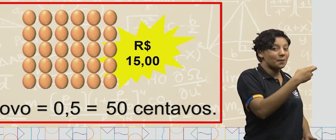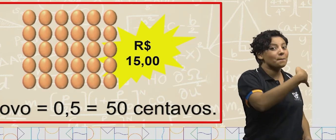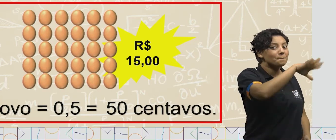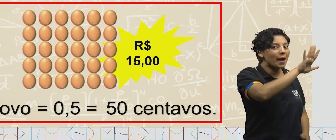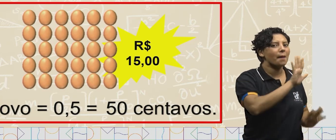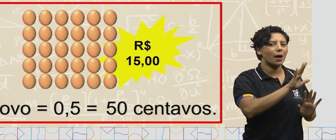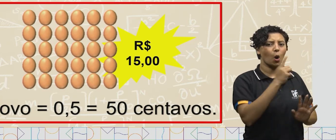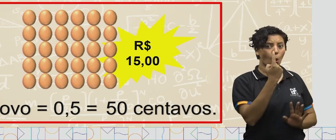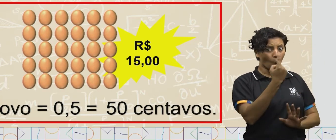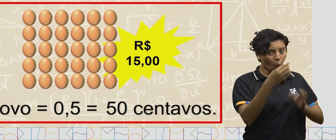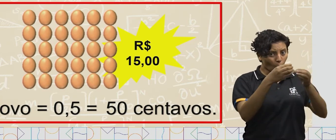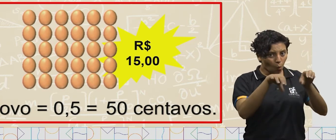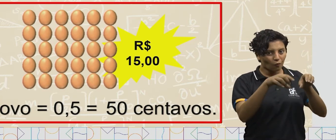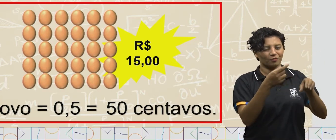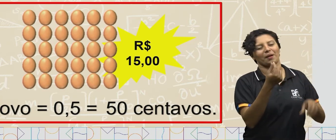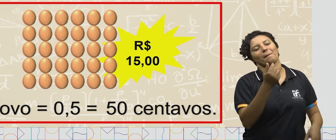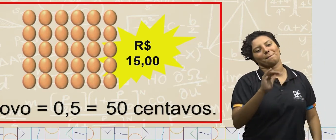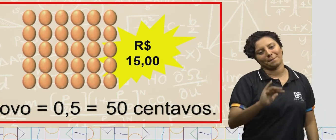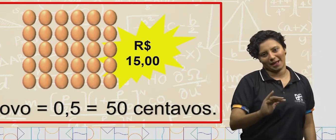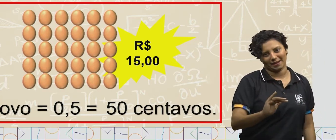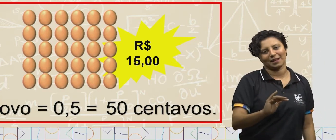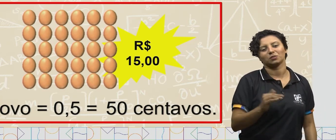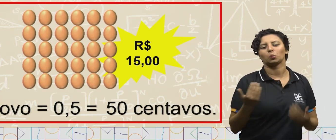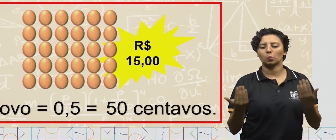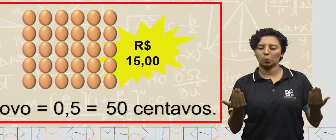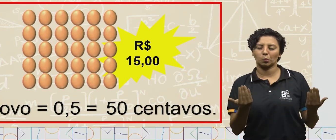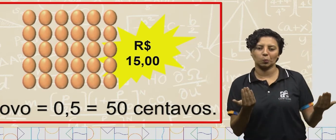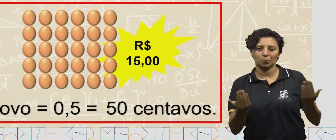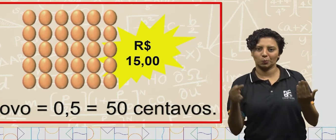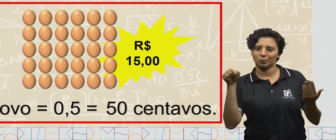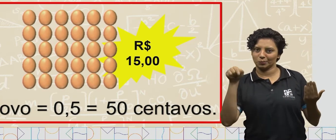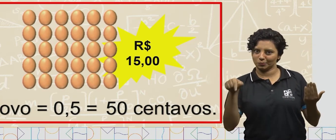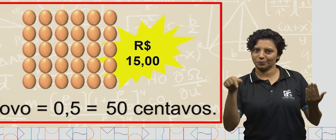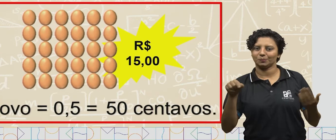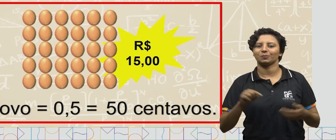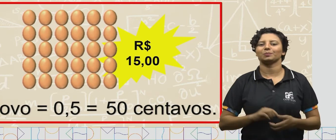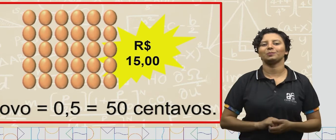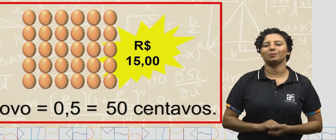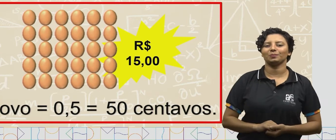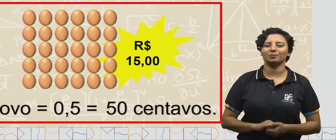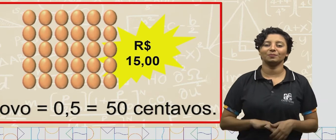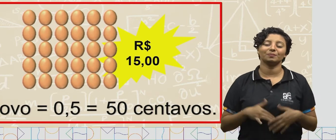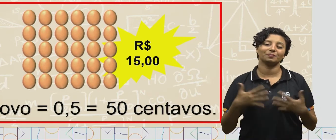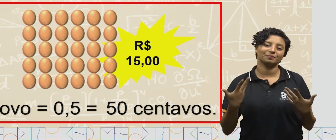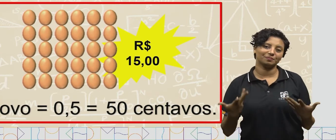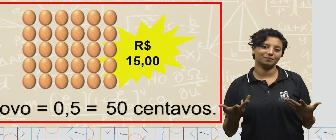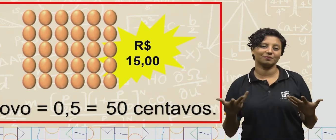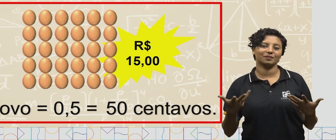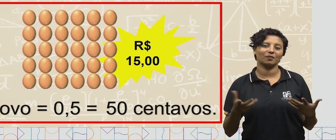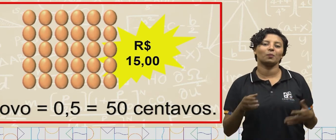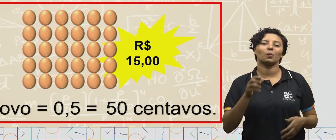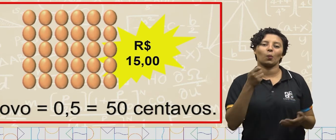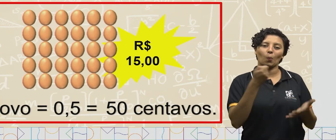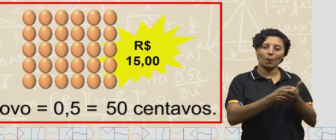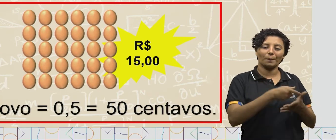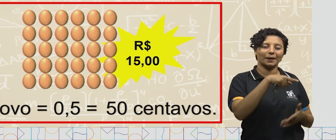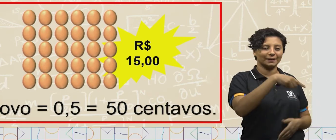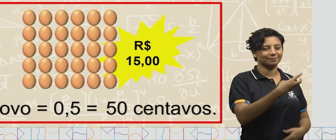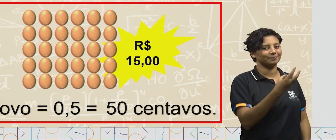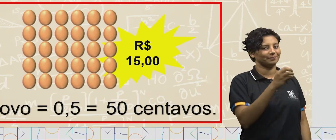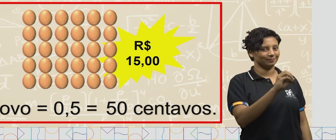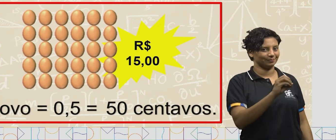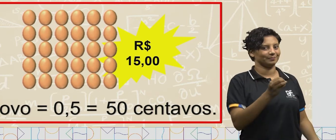ovo vai sair mais barato comparado com a cartela anterior. Então, vamos levar a cartela